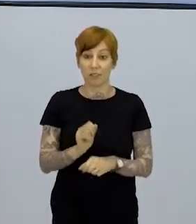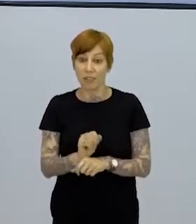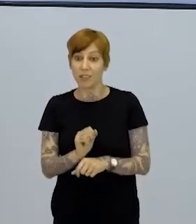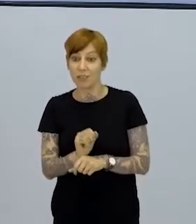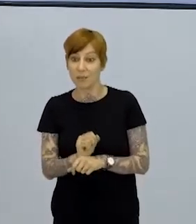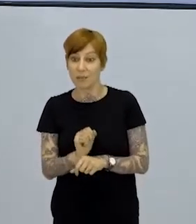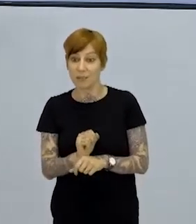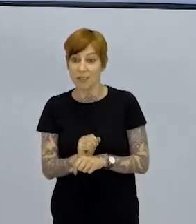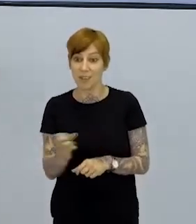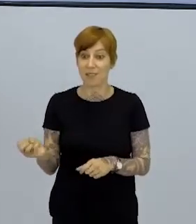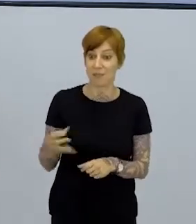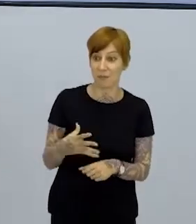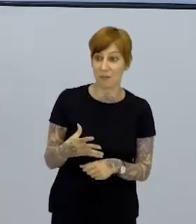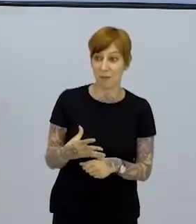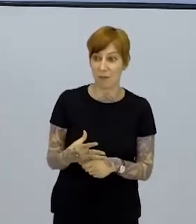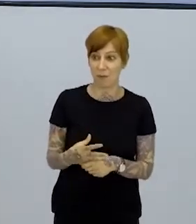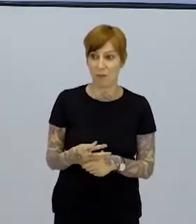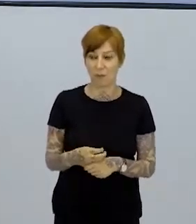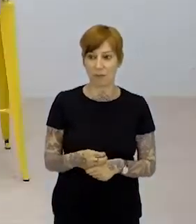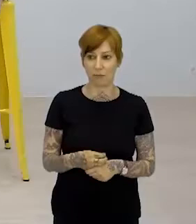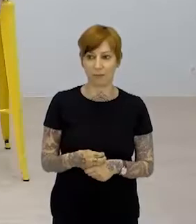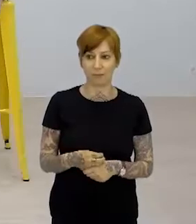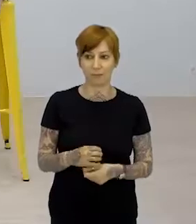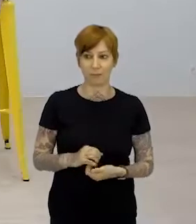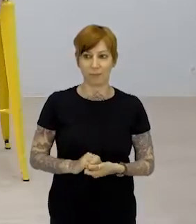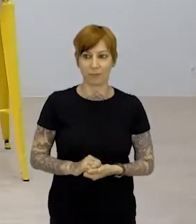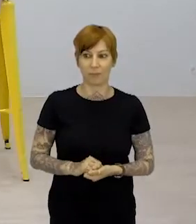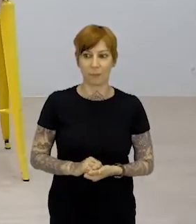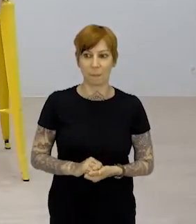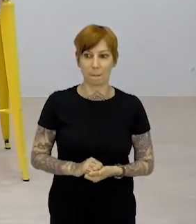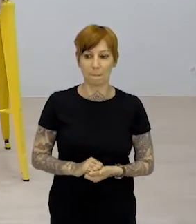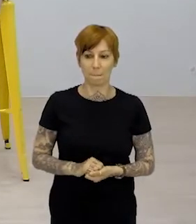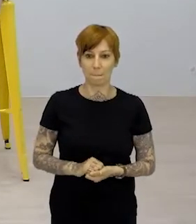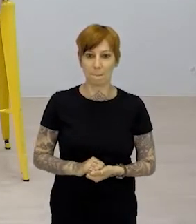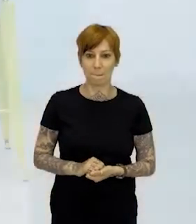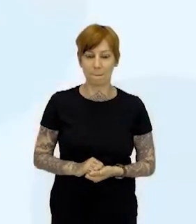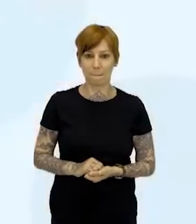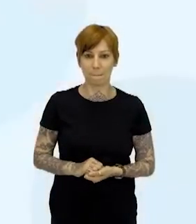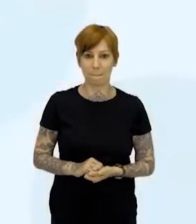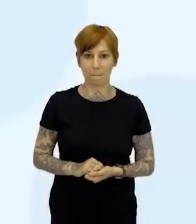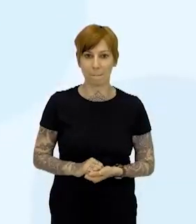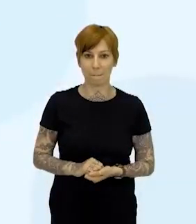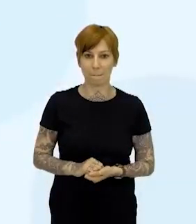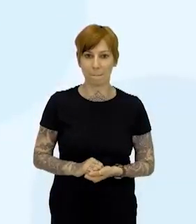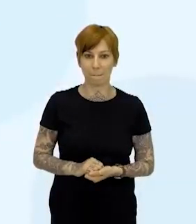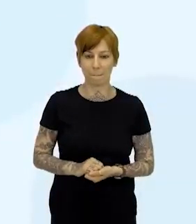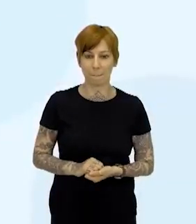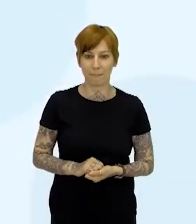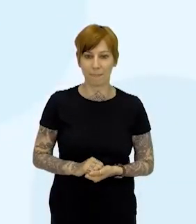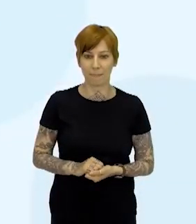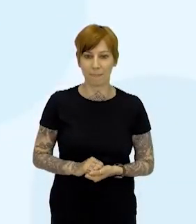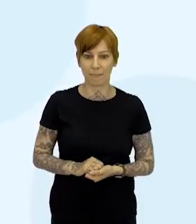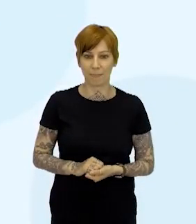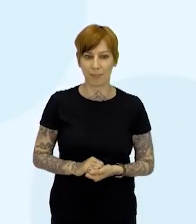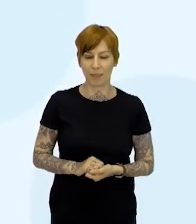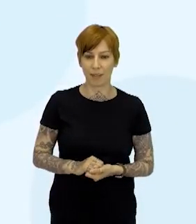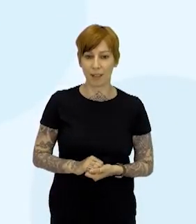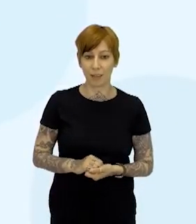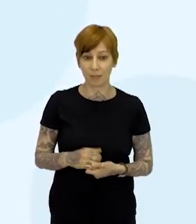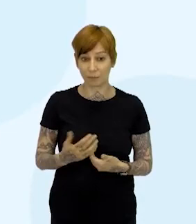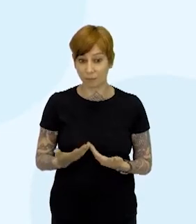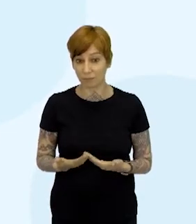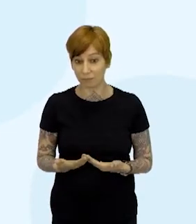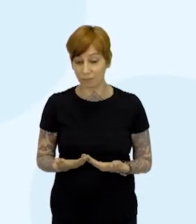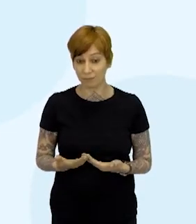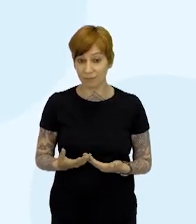para lançamento, faz parte de fóruns, enfim. Você tem os valores iguais, né? Então, esses valores podem ser, né,